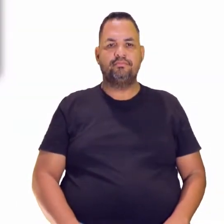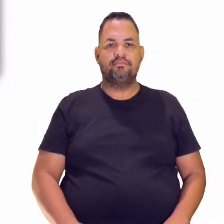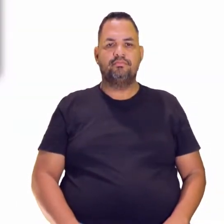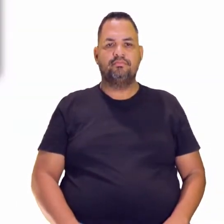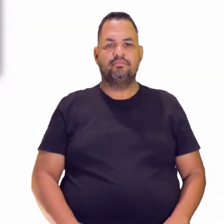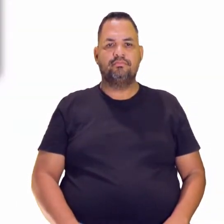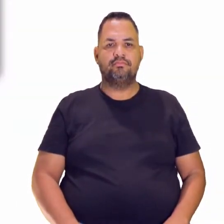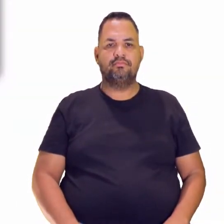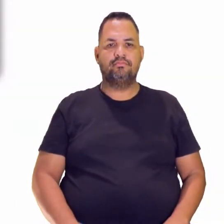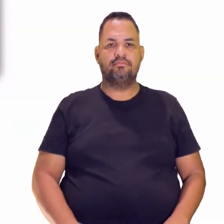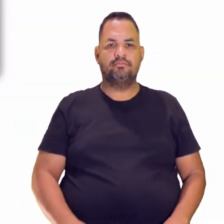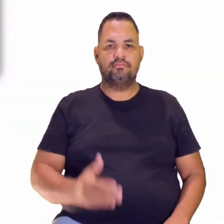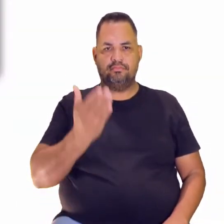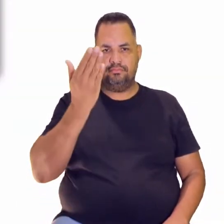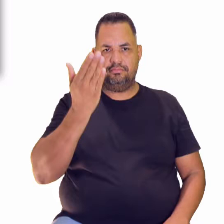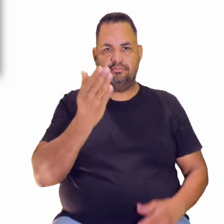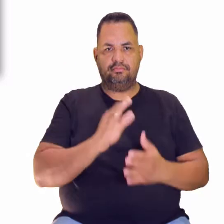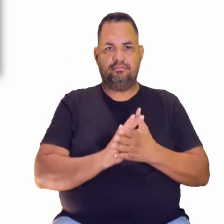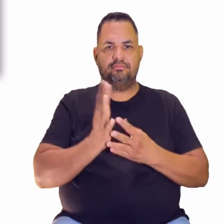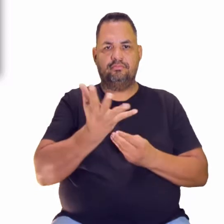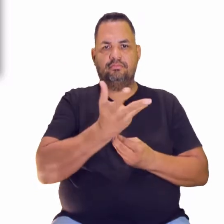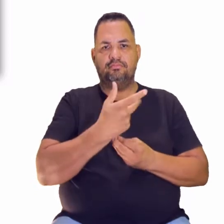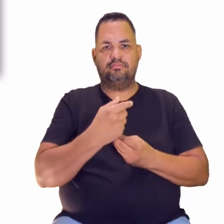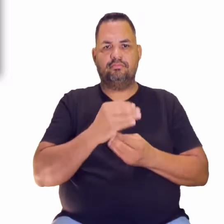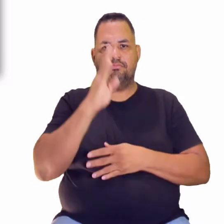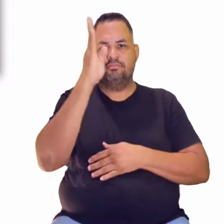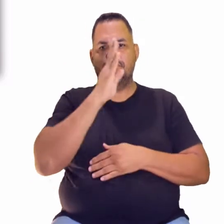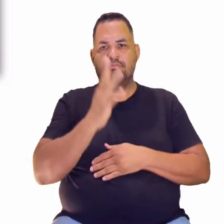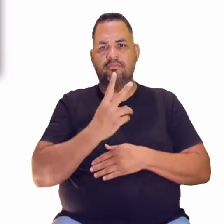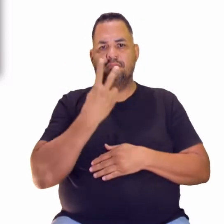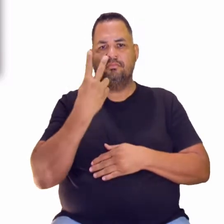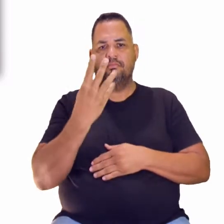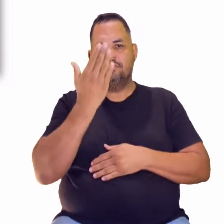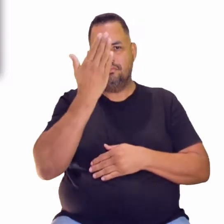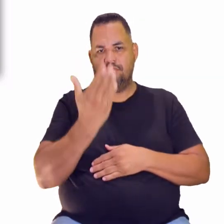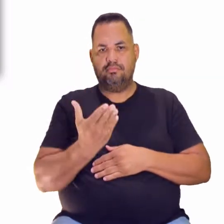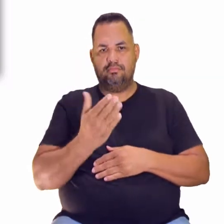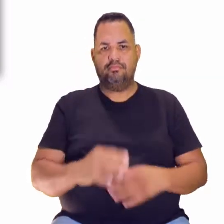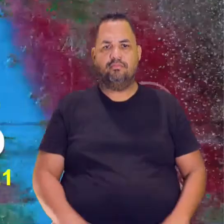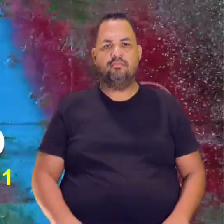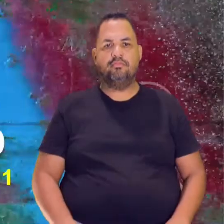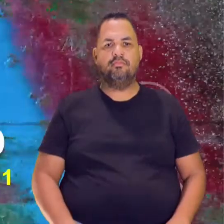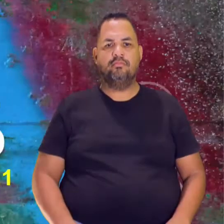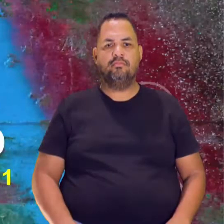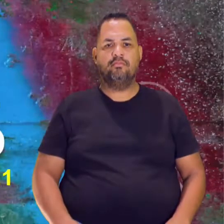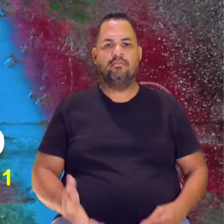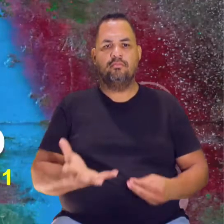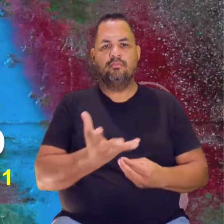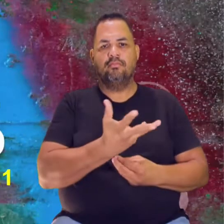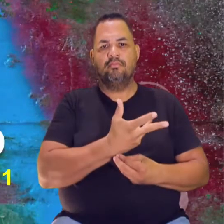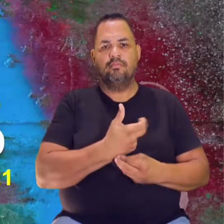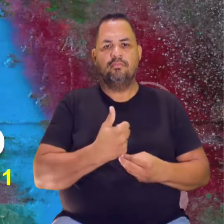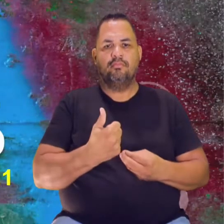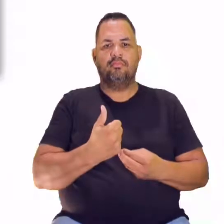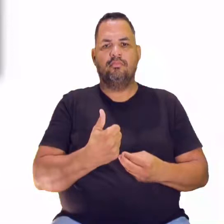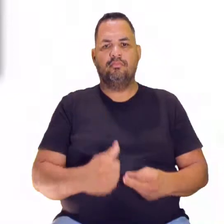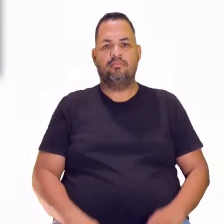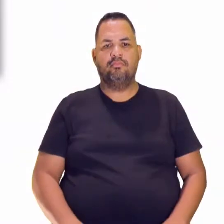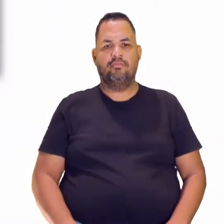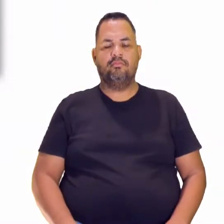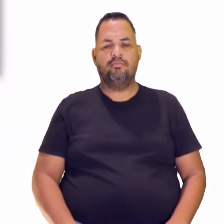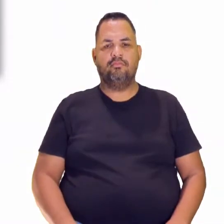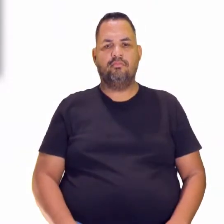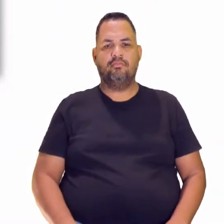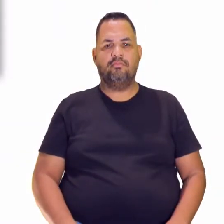Então, Arte Brasileira, parte 2, onde nós vamos tratar aqui da arte